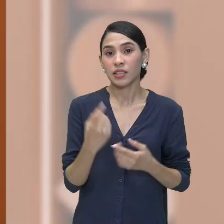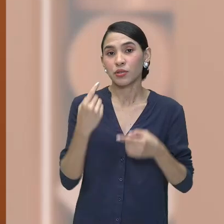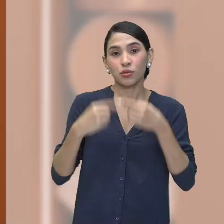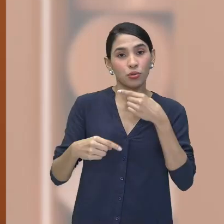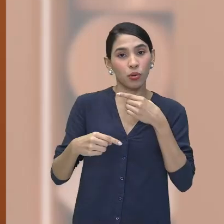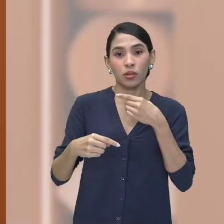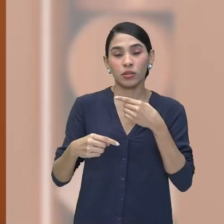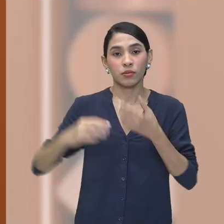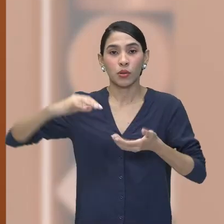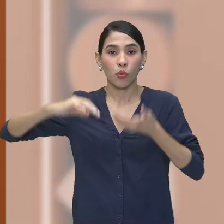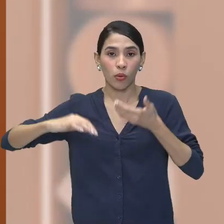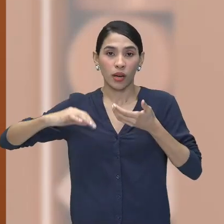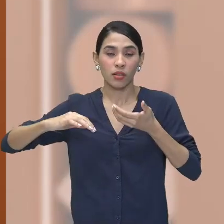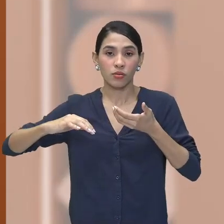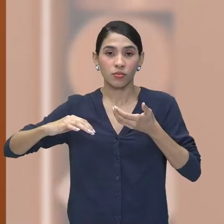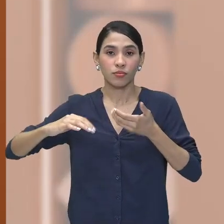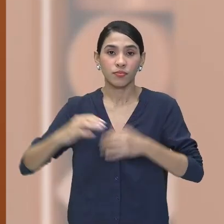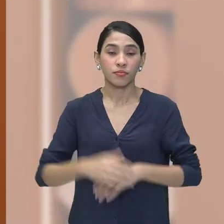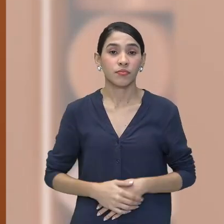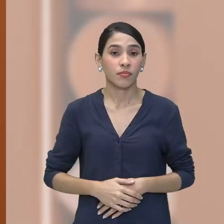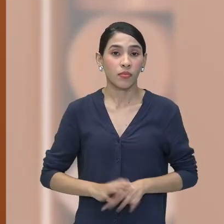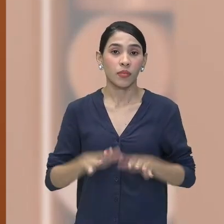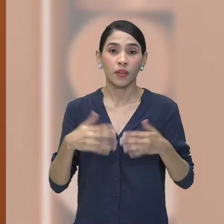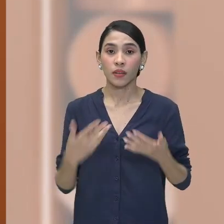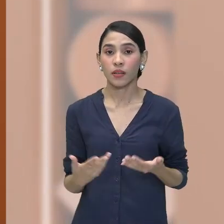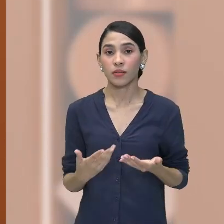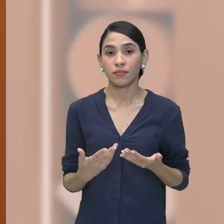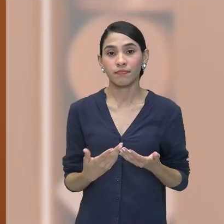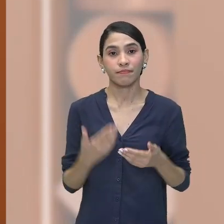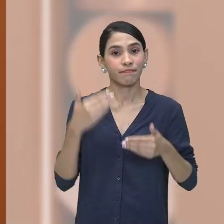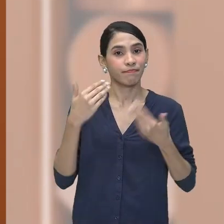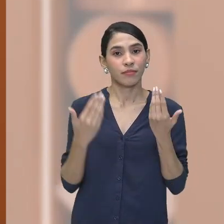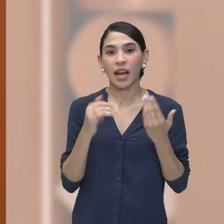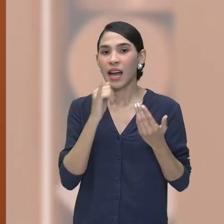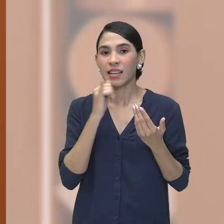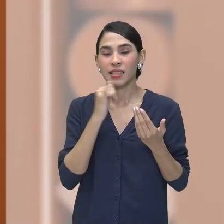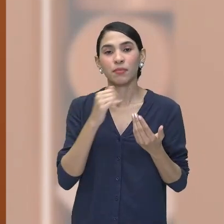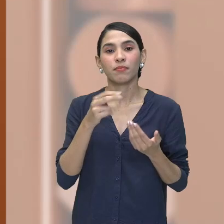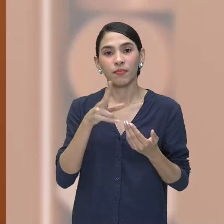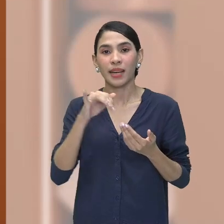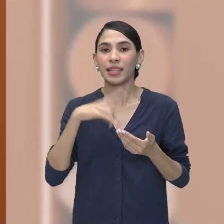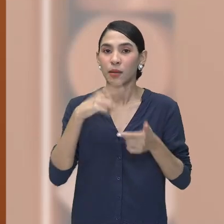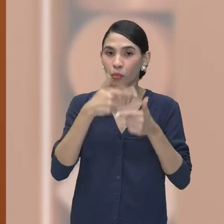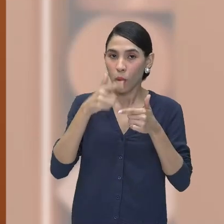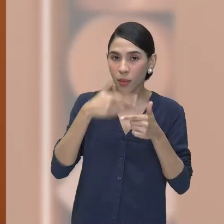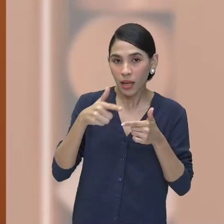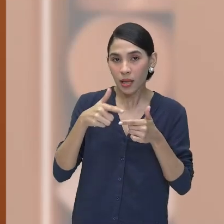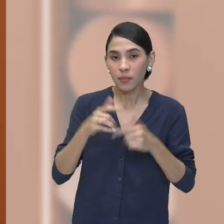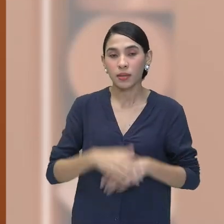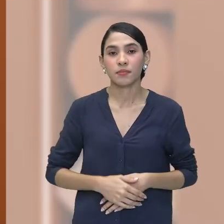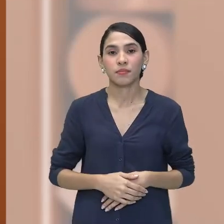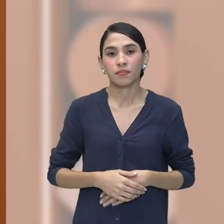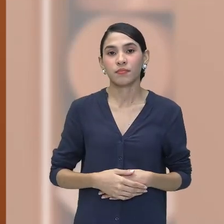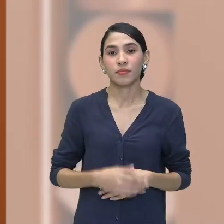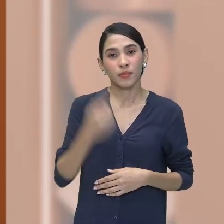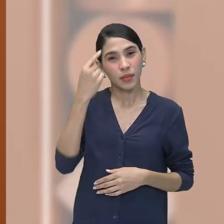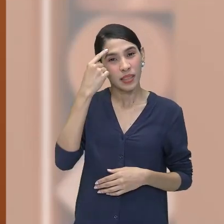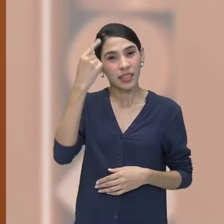Congresso Nacional. Então, não vai dar muito certo, né? Uma casa dividida